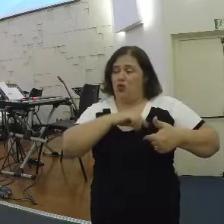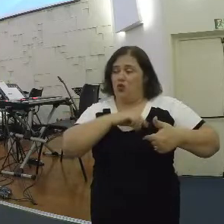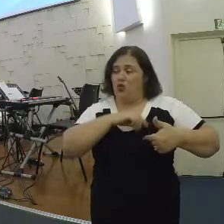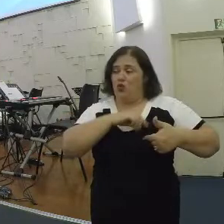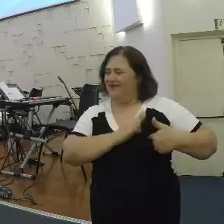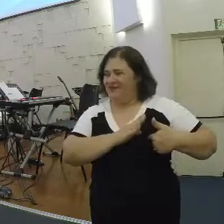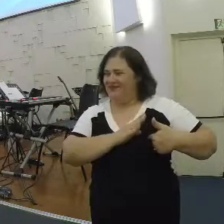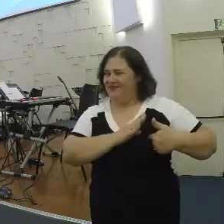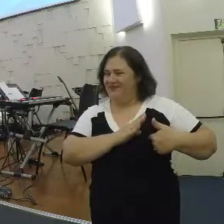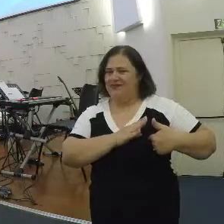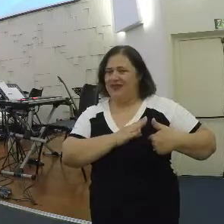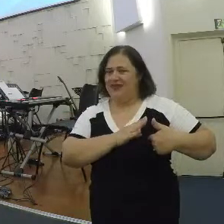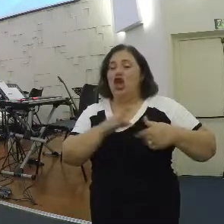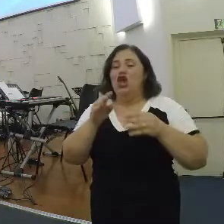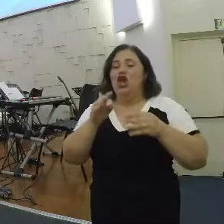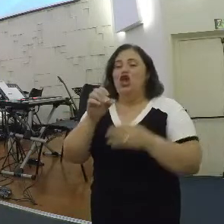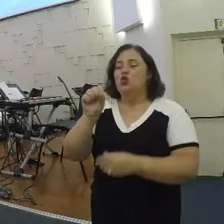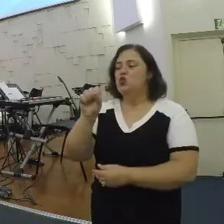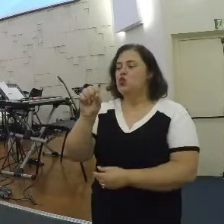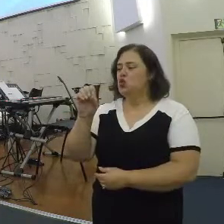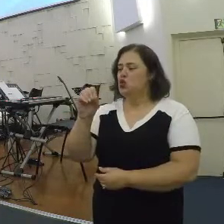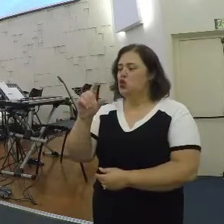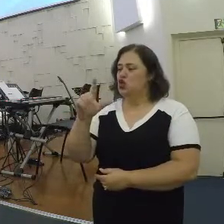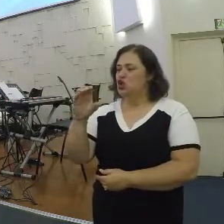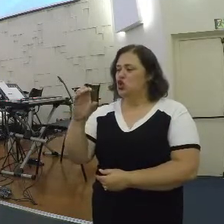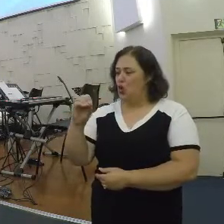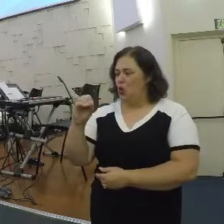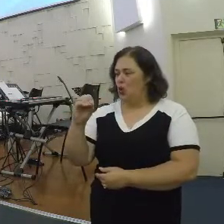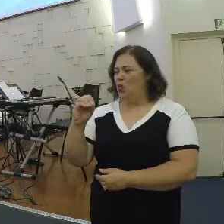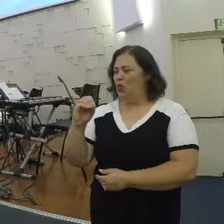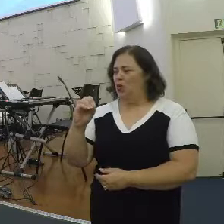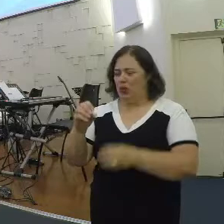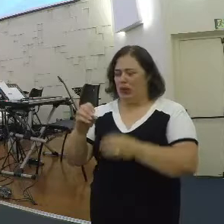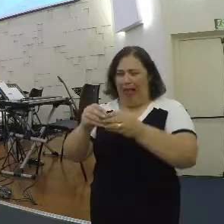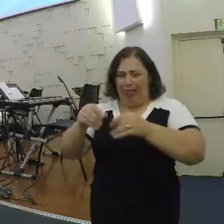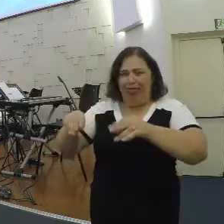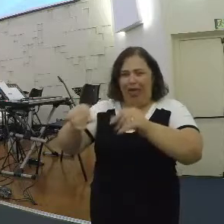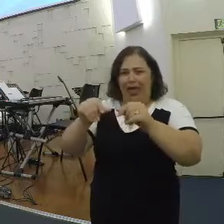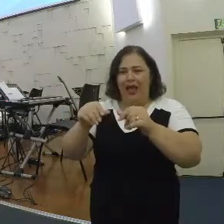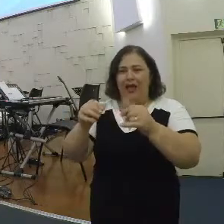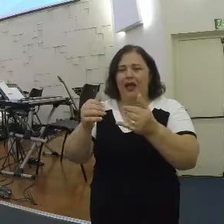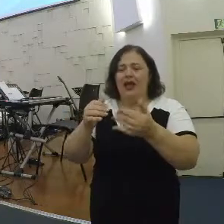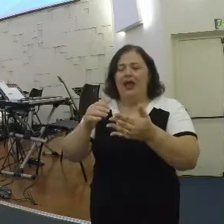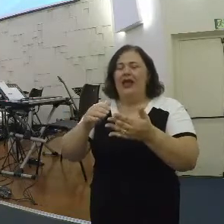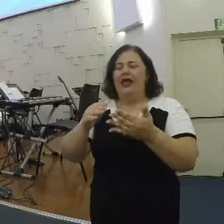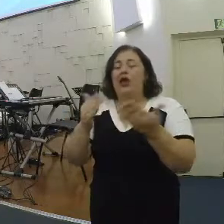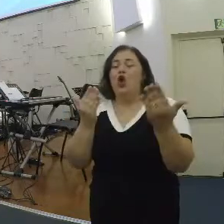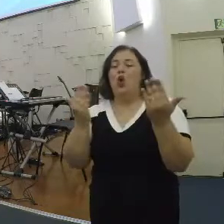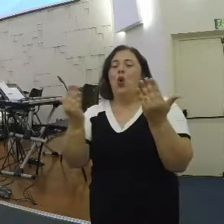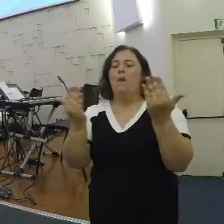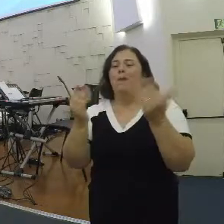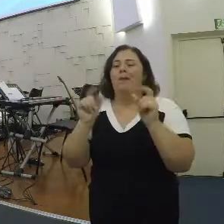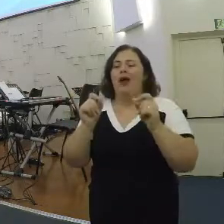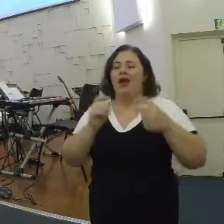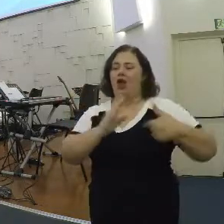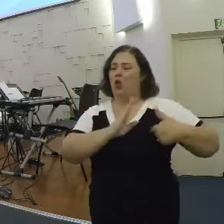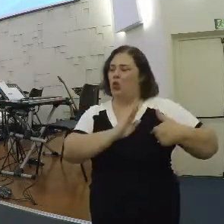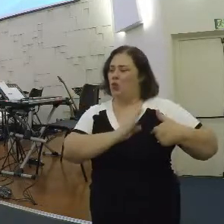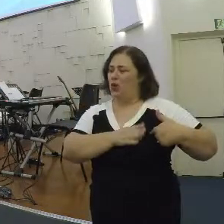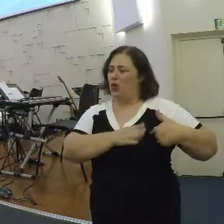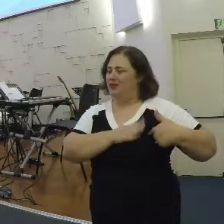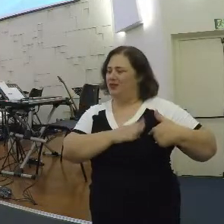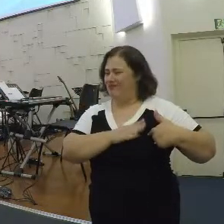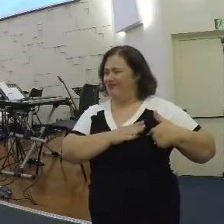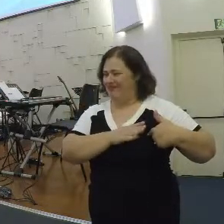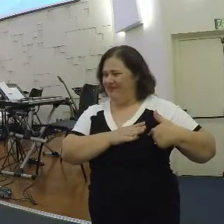solo aqui. Apesar de falar de diversas reações da semente, mas há dois tipos de